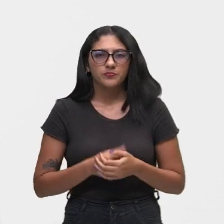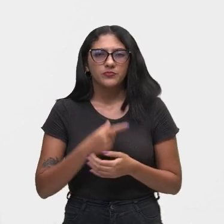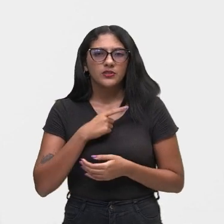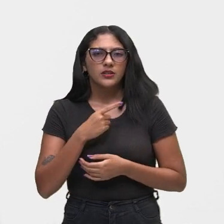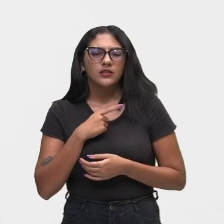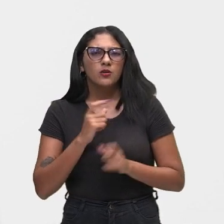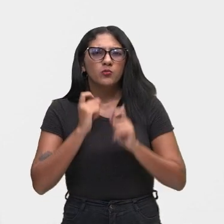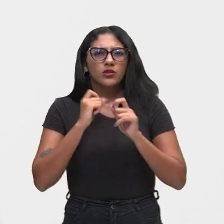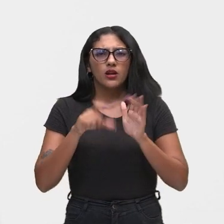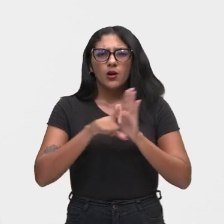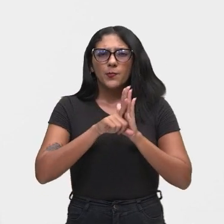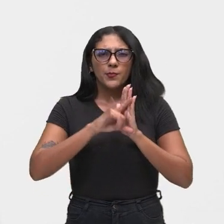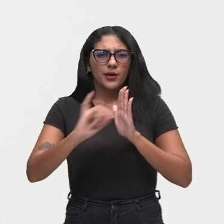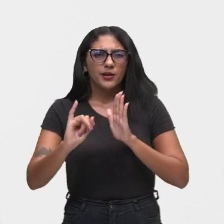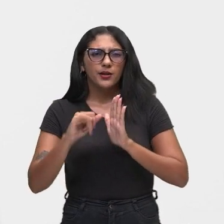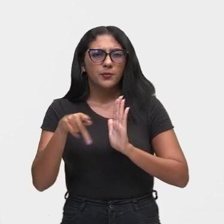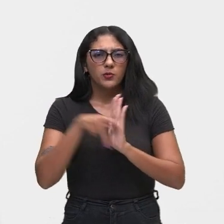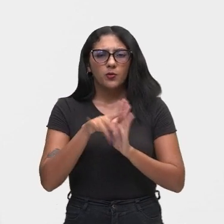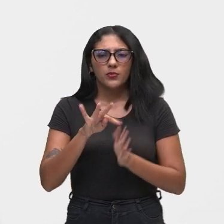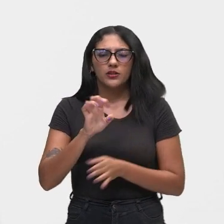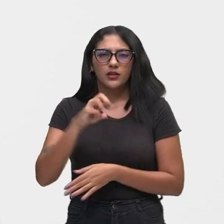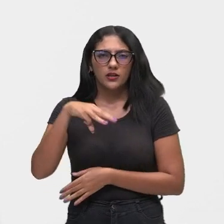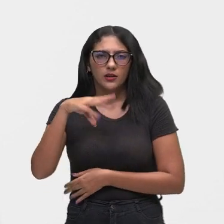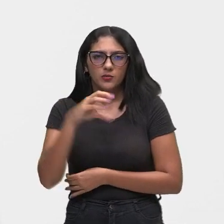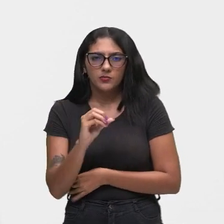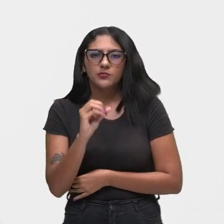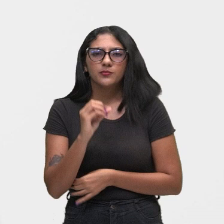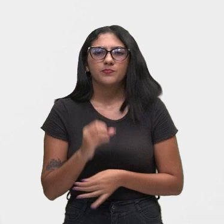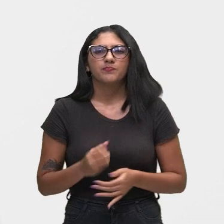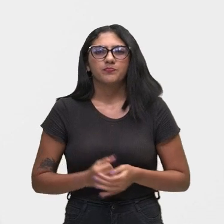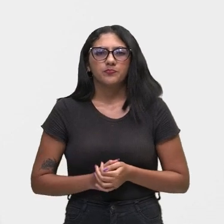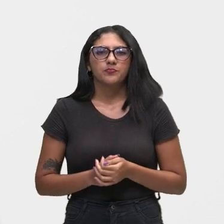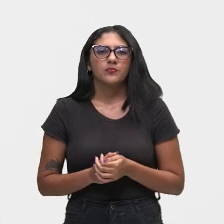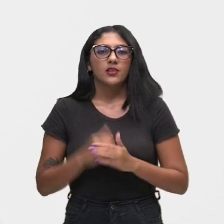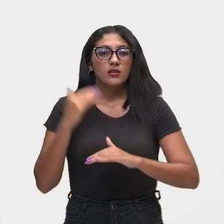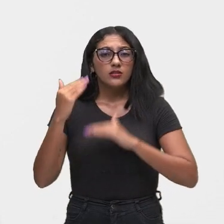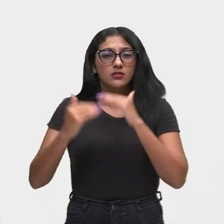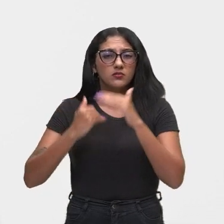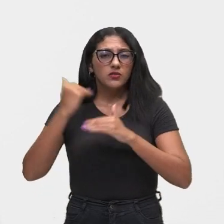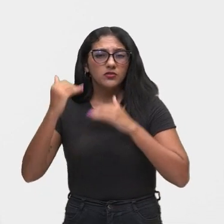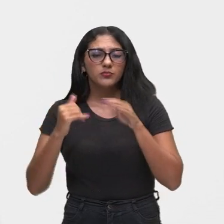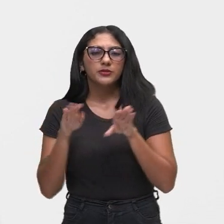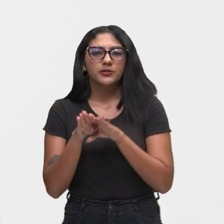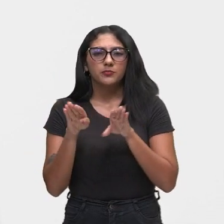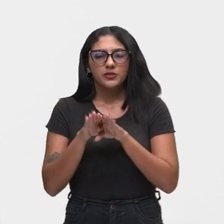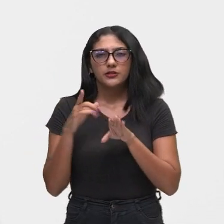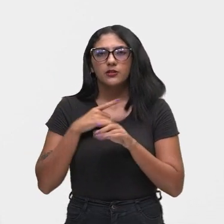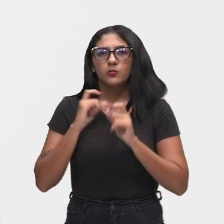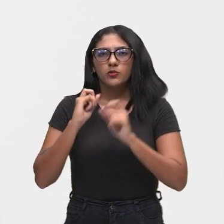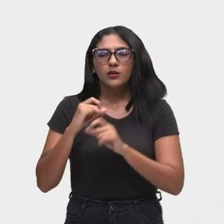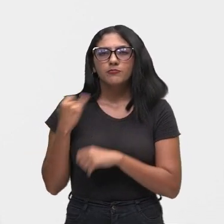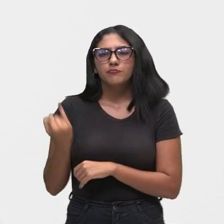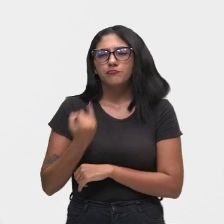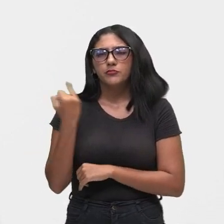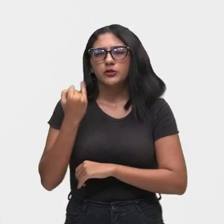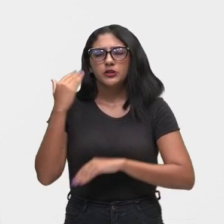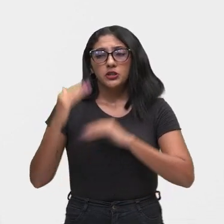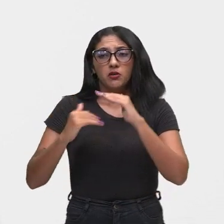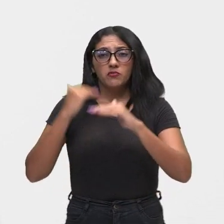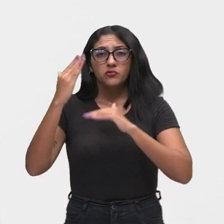estabelecimento da segunda lei da termodinâmica. O desenvolvimento da termodinâmica causou importantes avanços